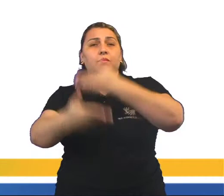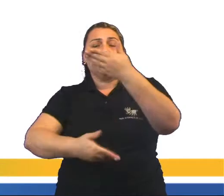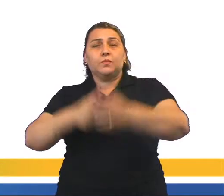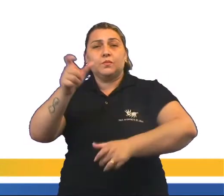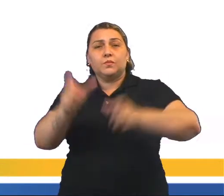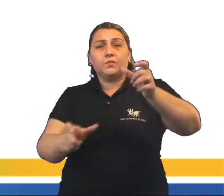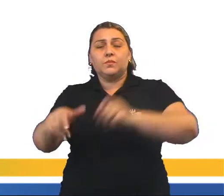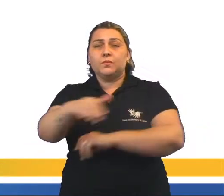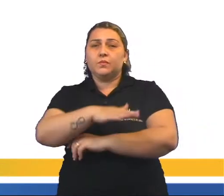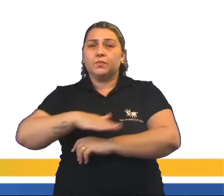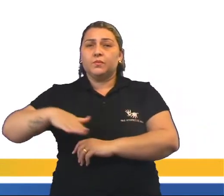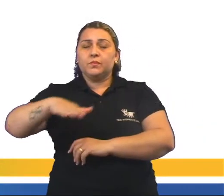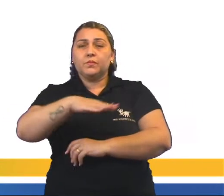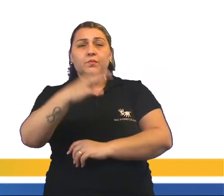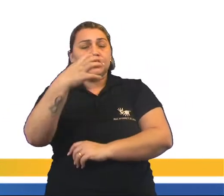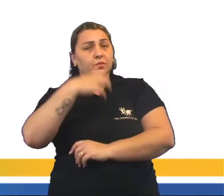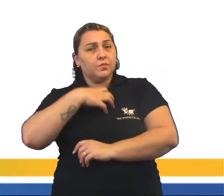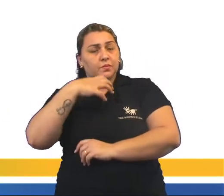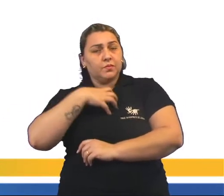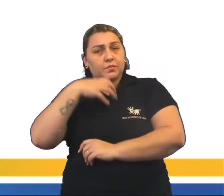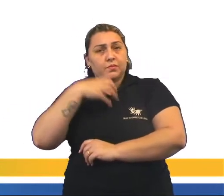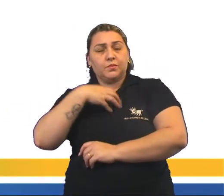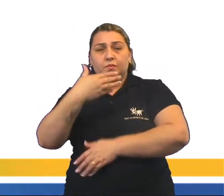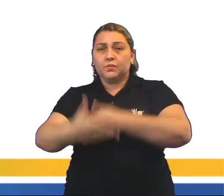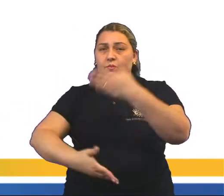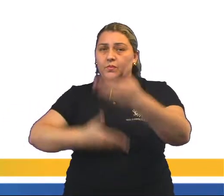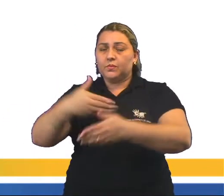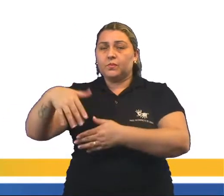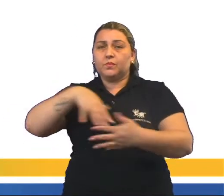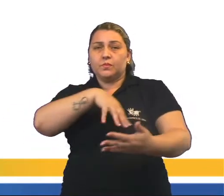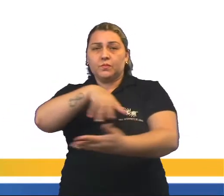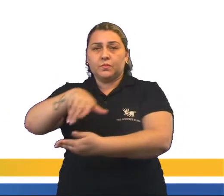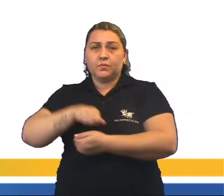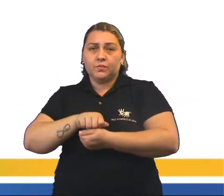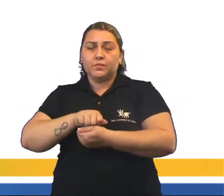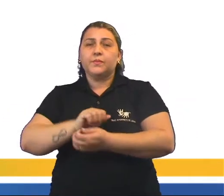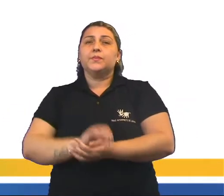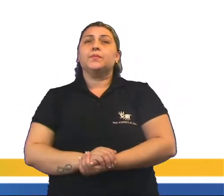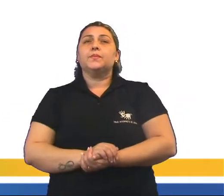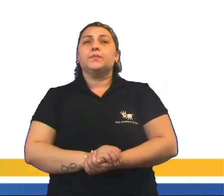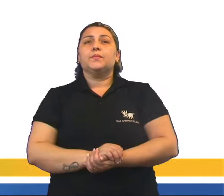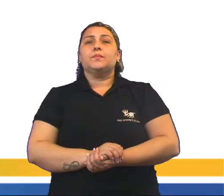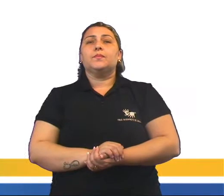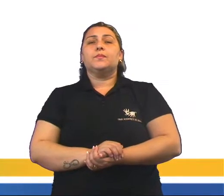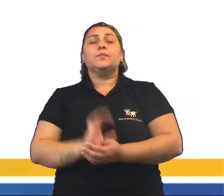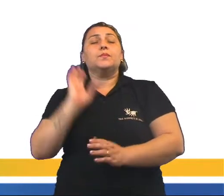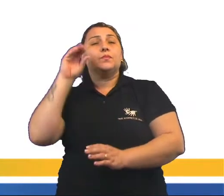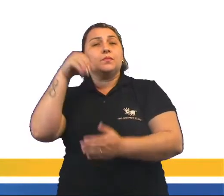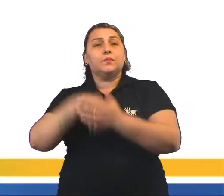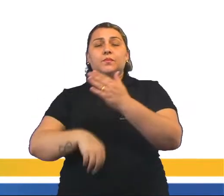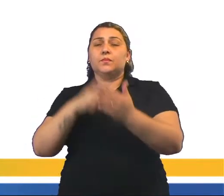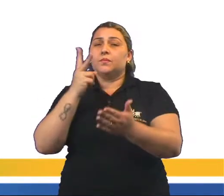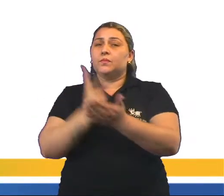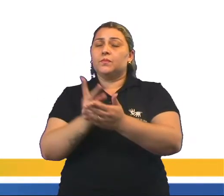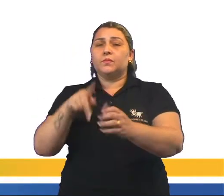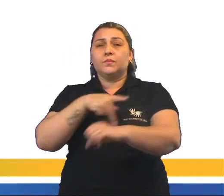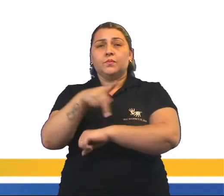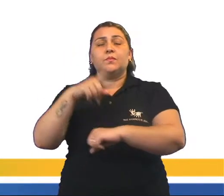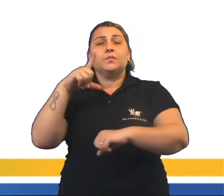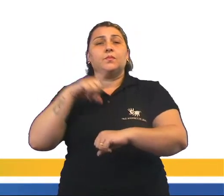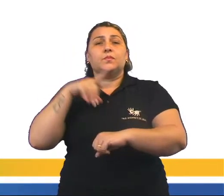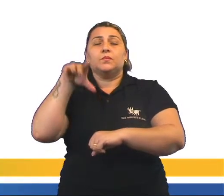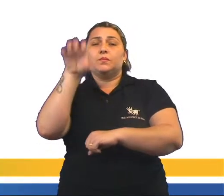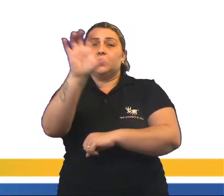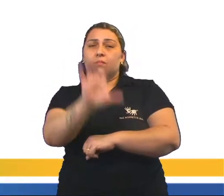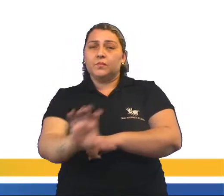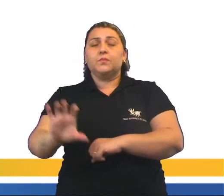membros da sociedade e da forma de interagir com o mundo. Por vezes, dentro do mesmo país, existem regiões